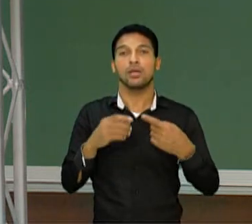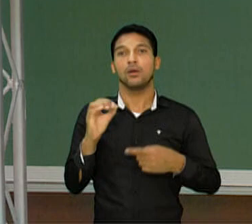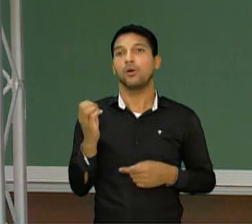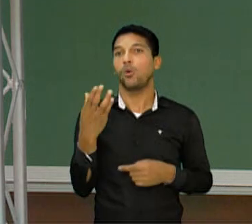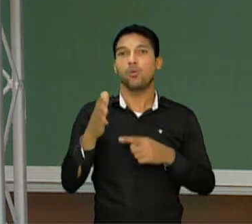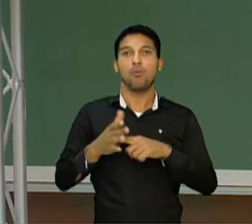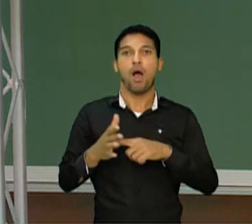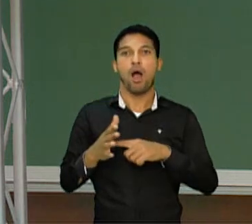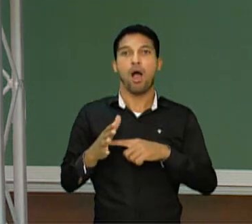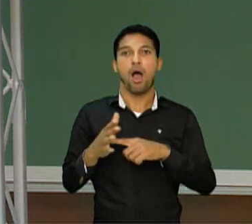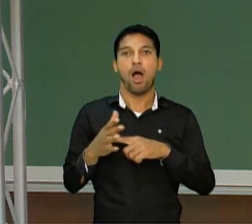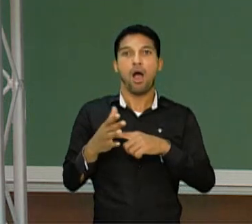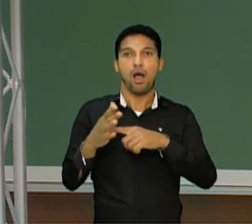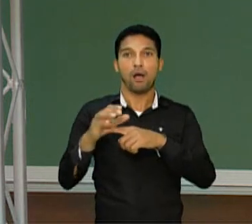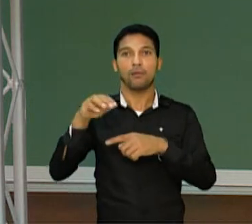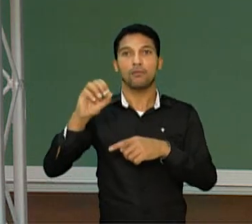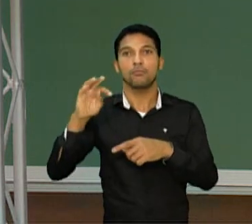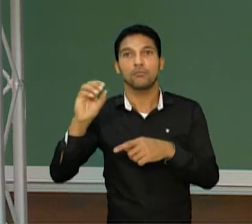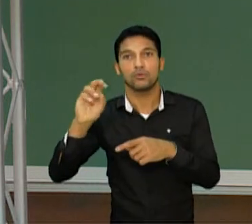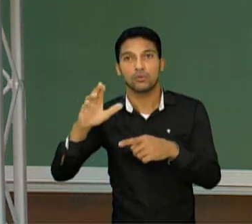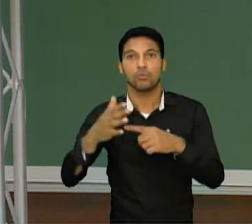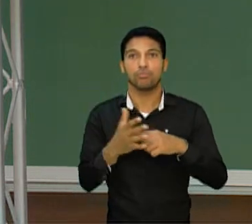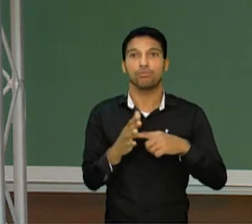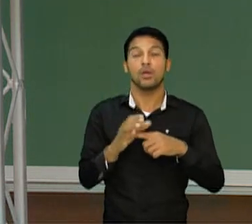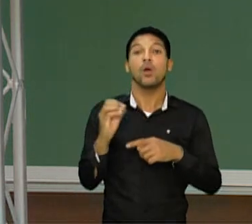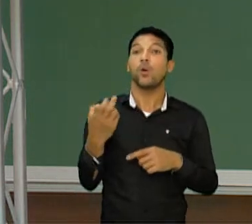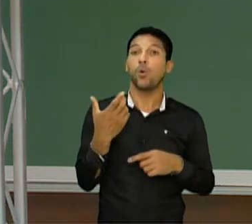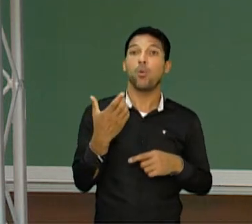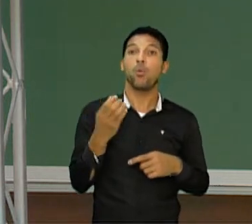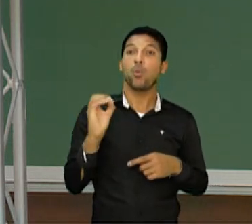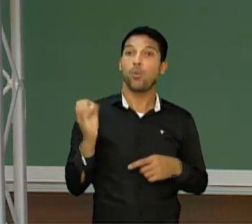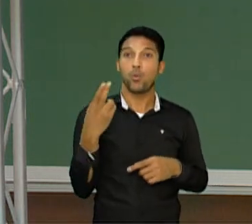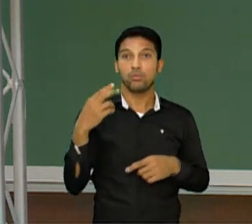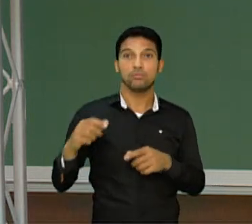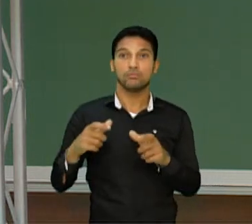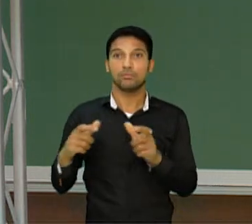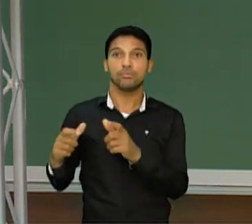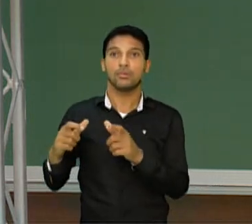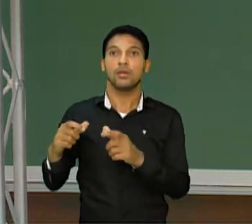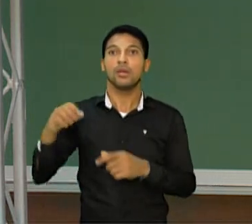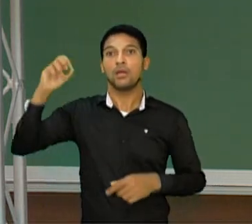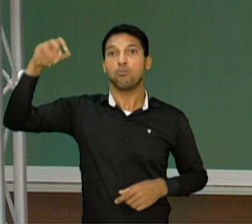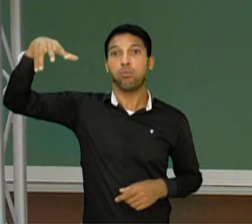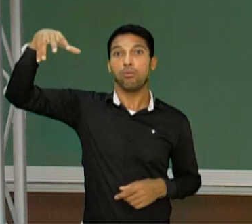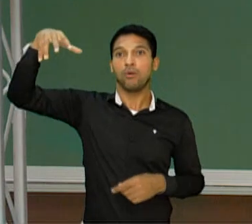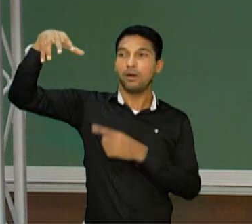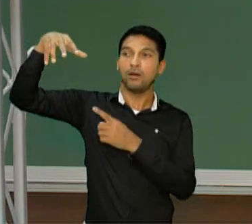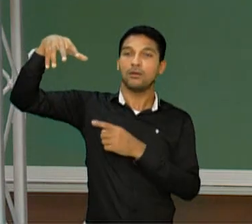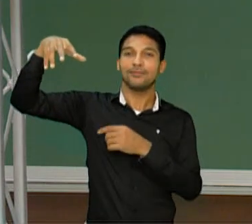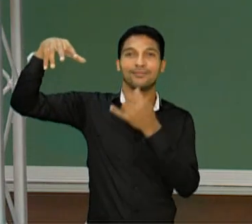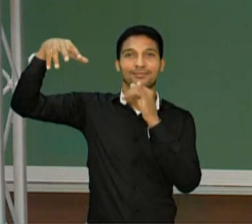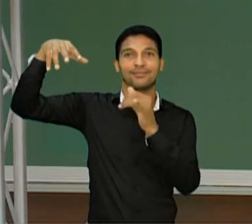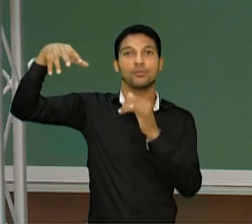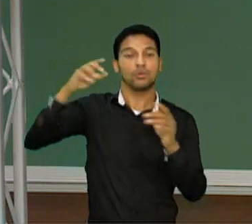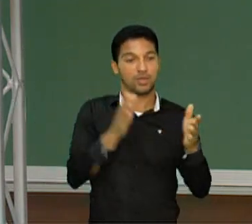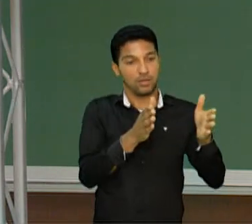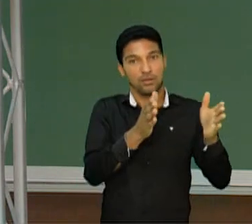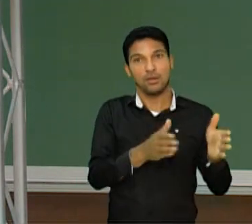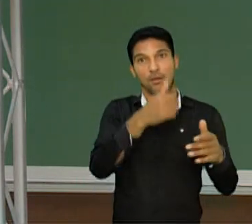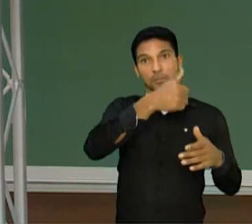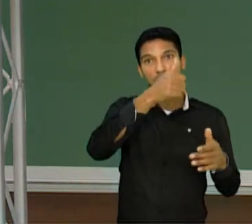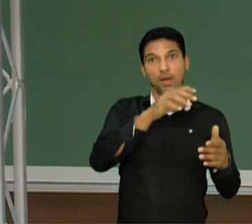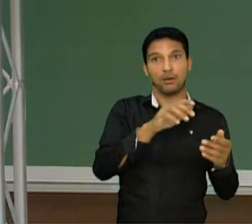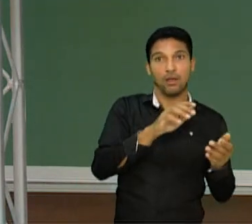sendo ligado, uma área sendo iluminada, entre outros elementos que nós vamos ter como uso final